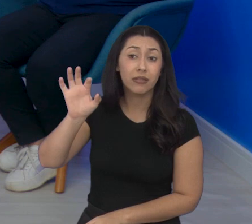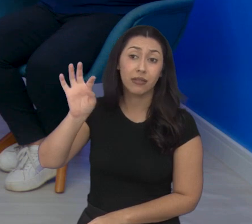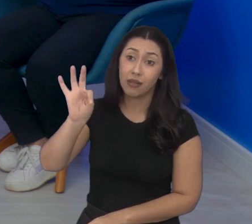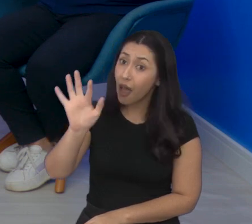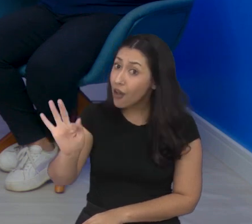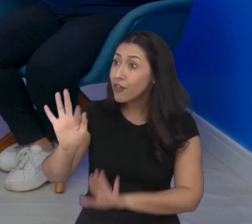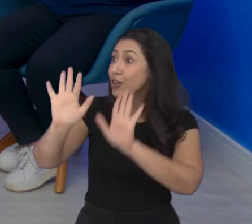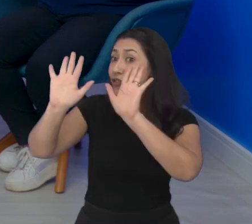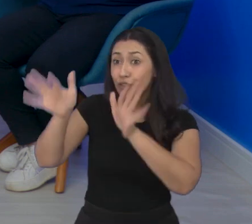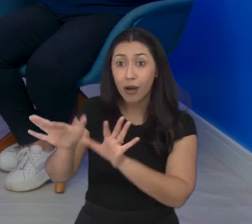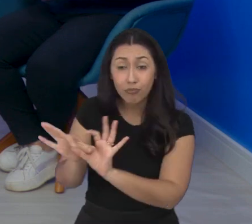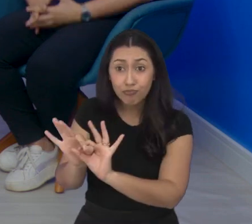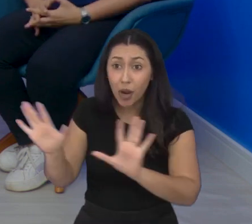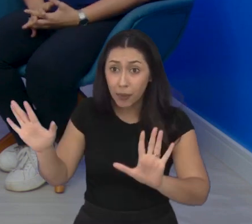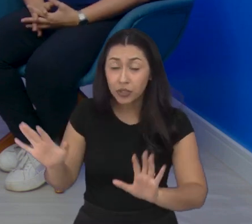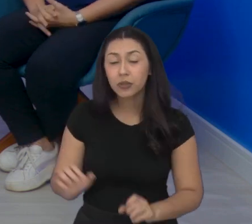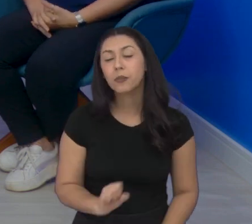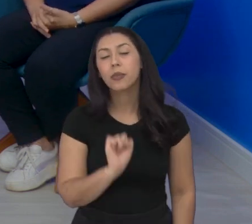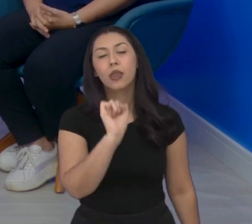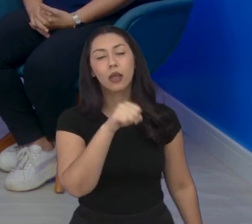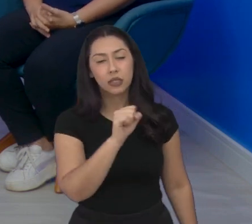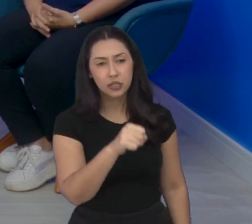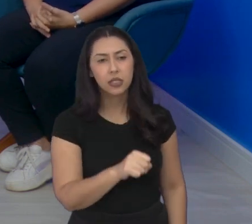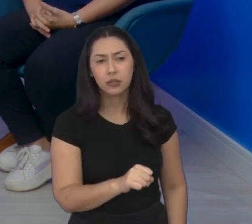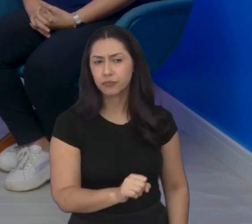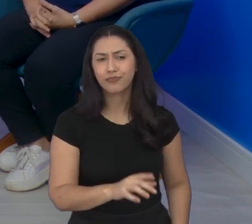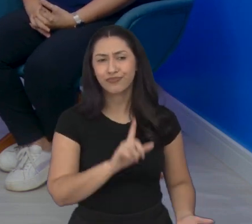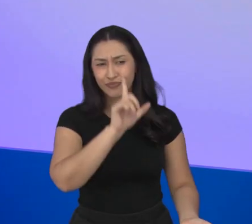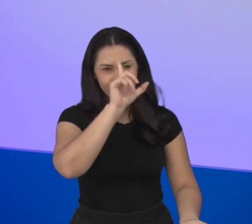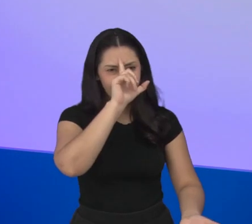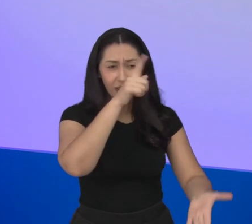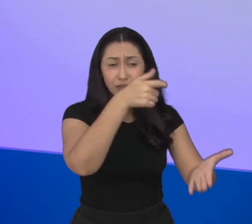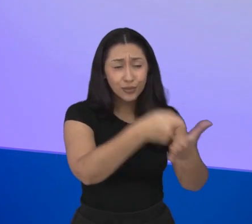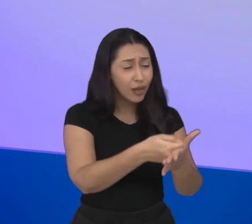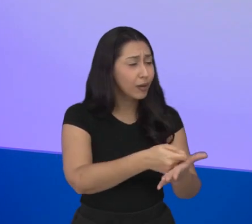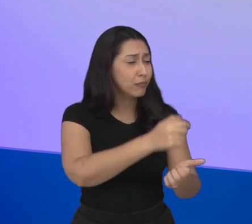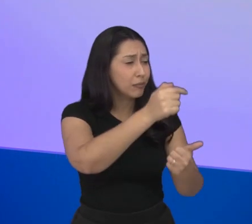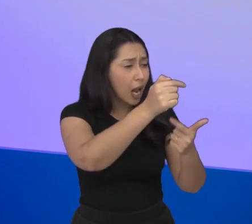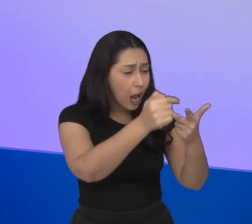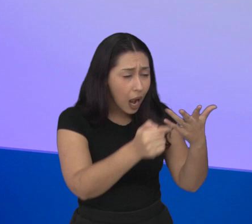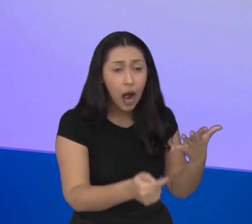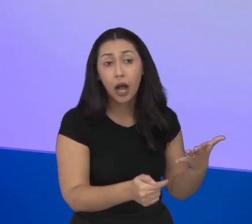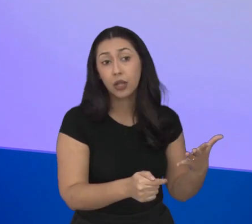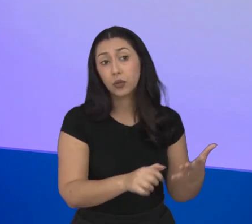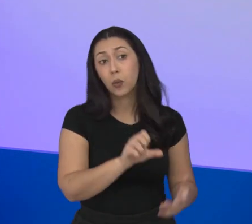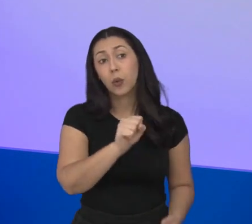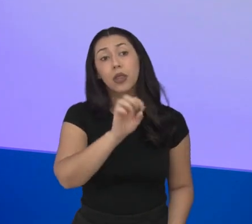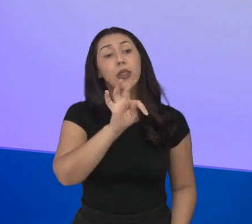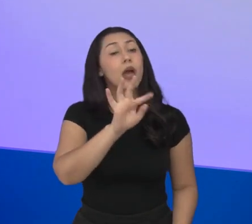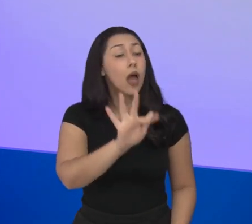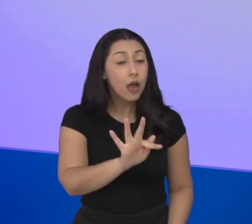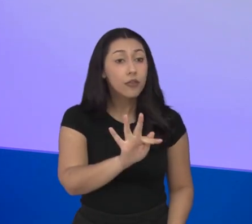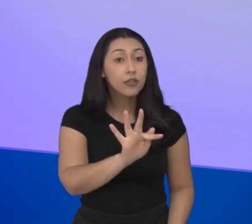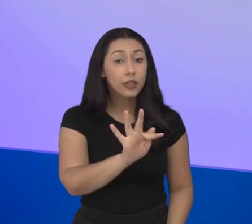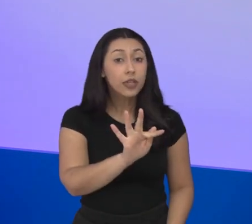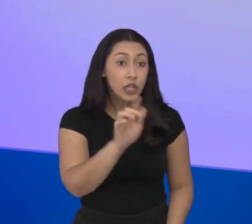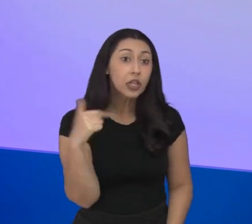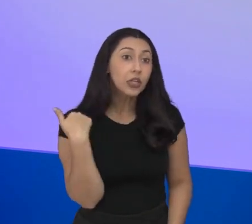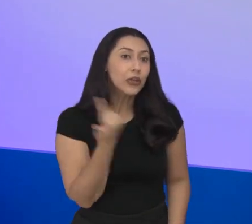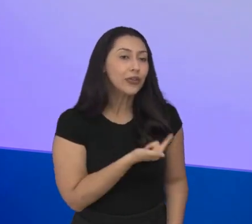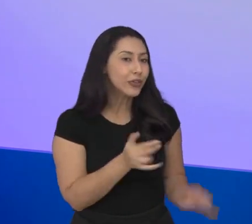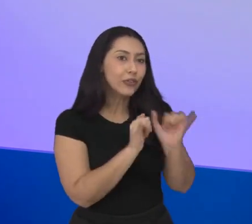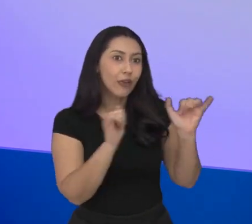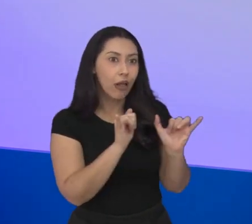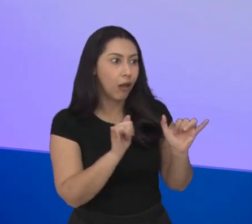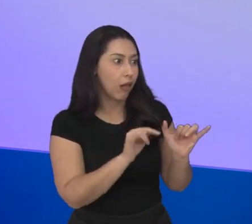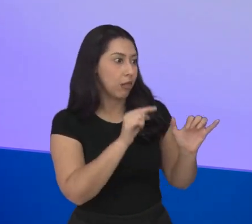que autoriza a união estável, né? Correto. Nós tivemos mais de uma, inclusive, decisões do STF, que todos sabem, nós chamamos a